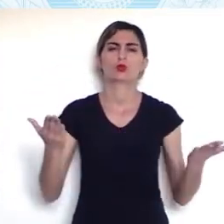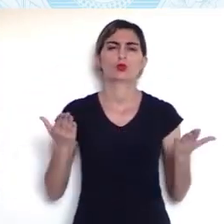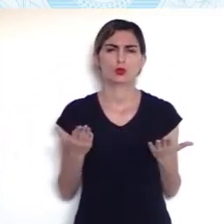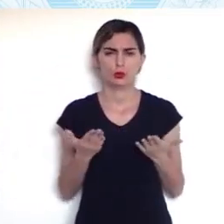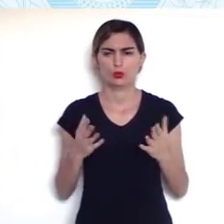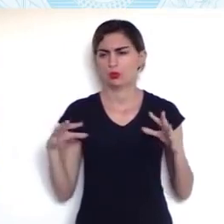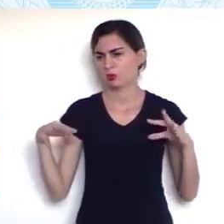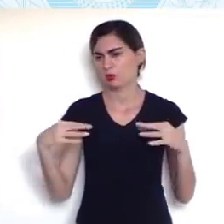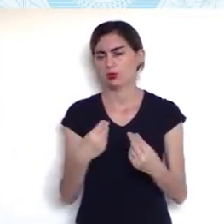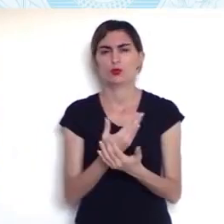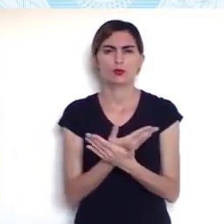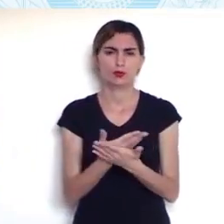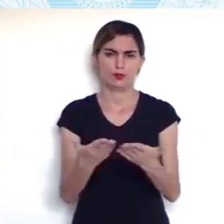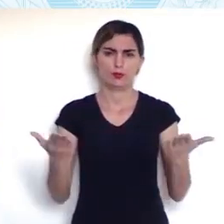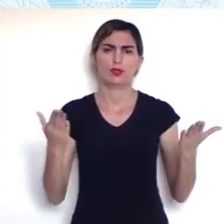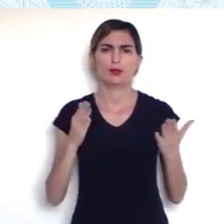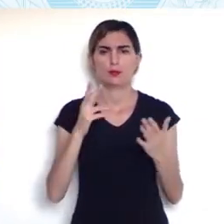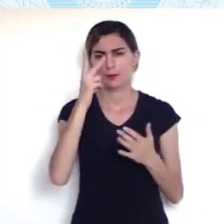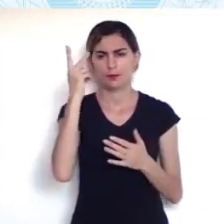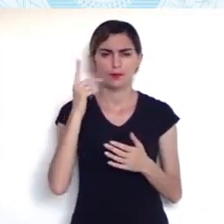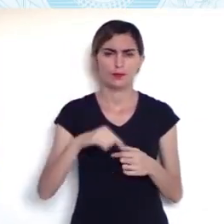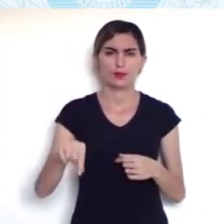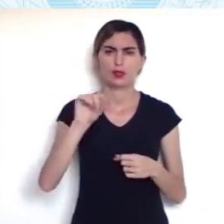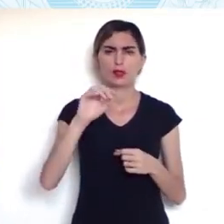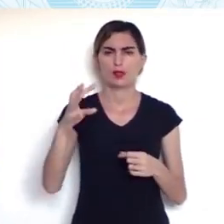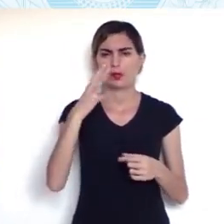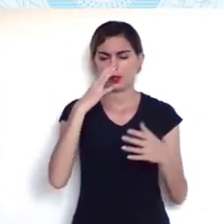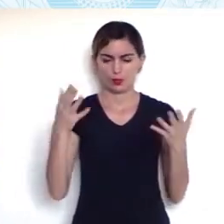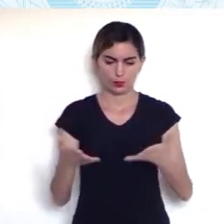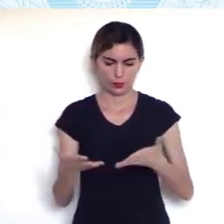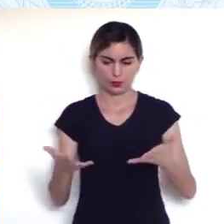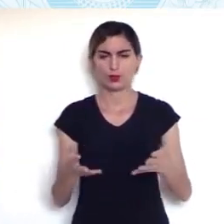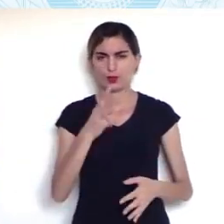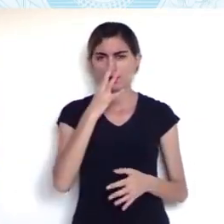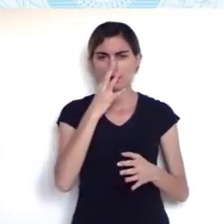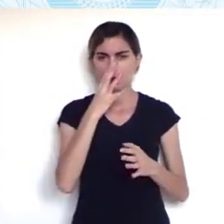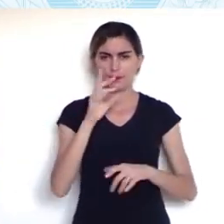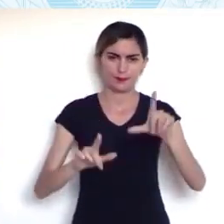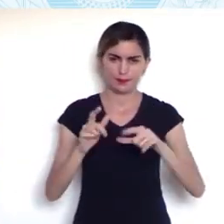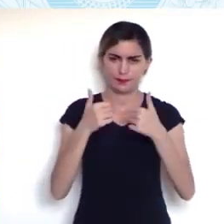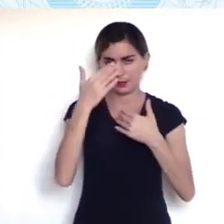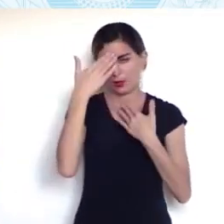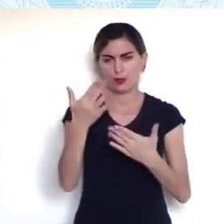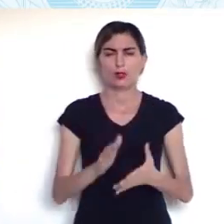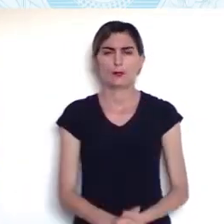todas aqueles que nesse exato momento estão me assistindo. Obrigado.